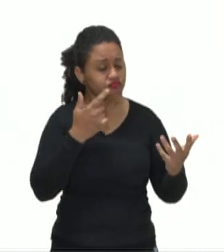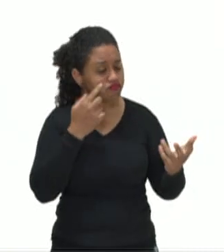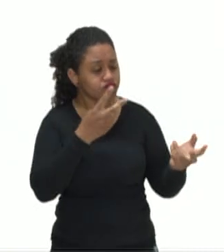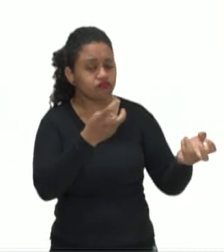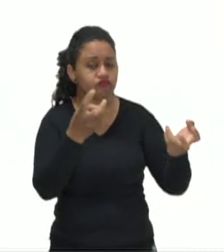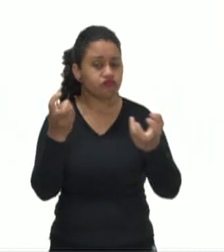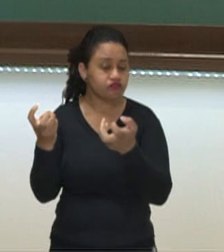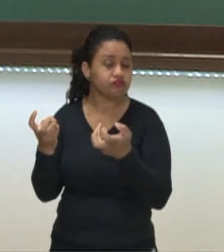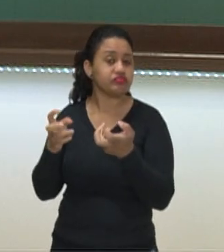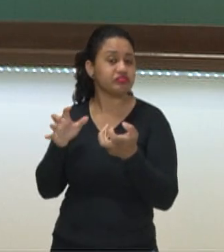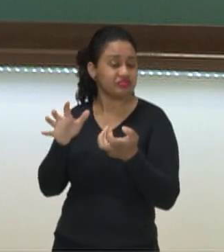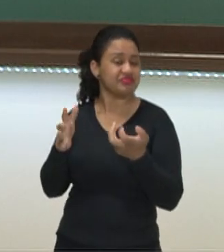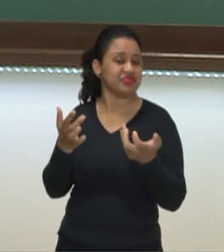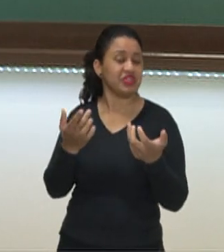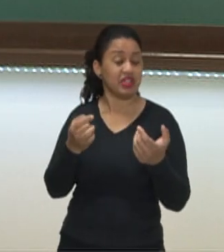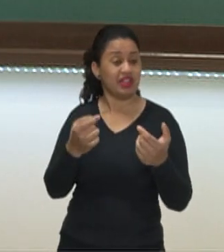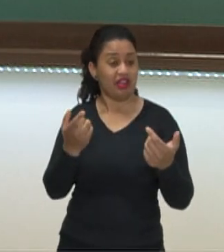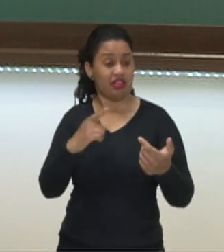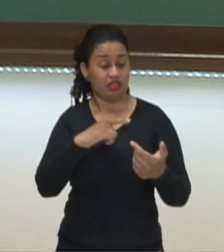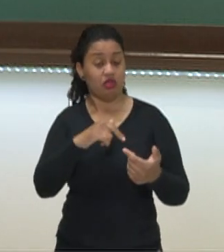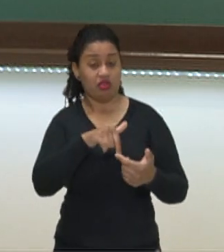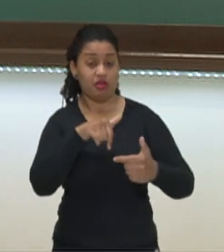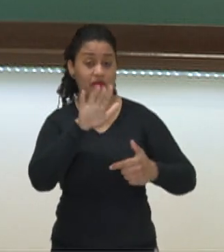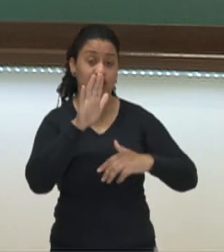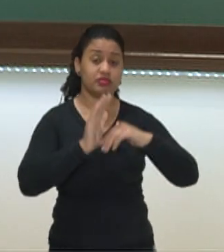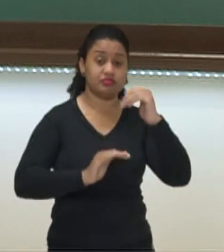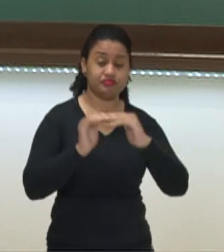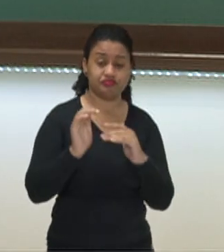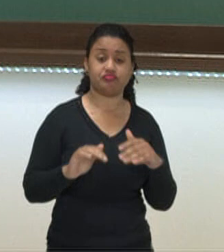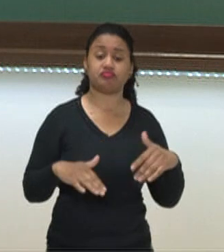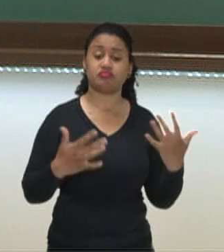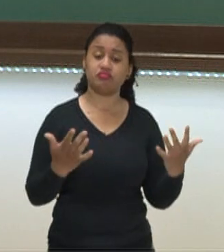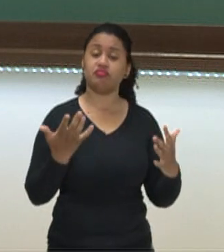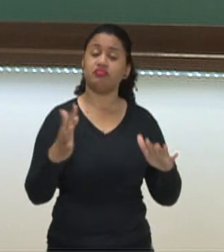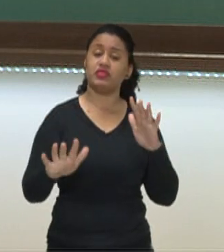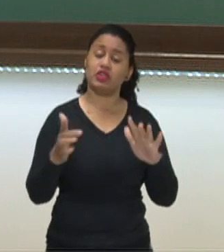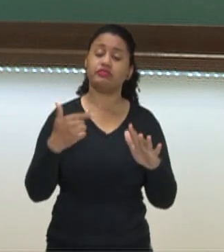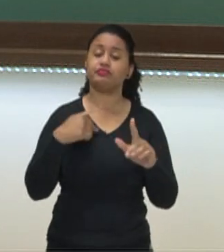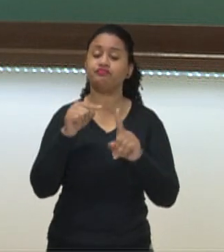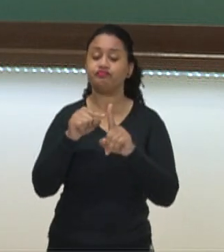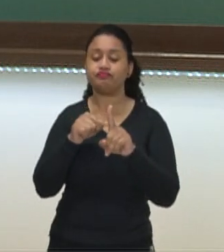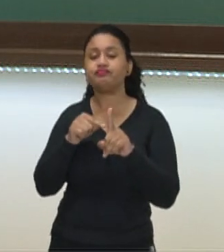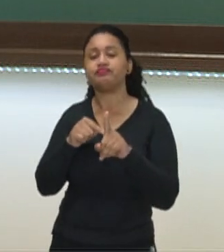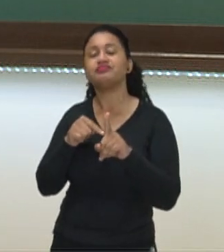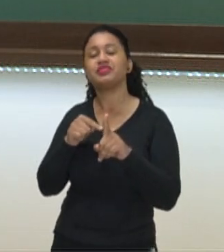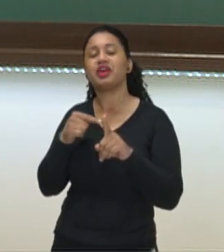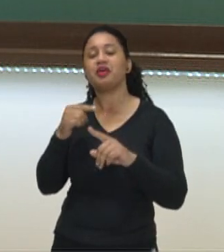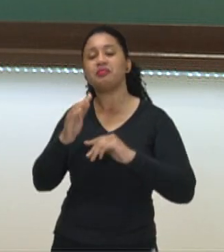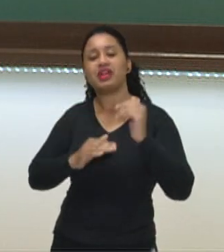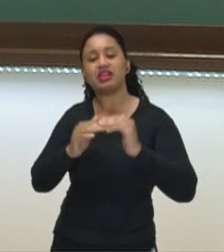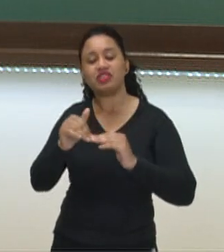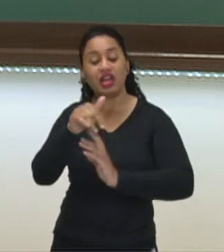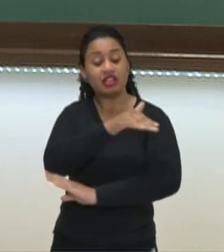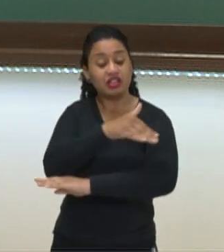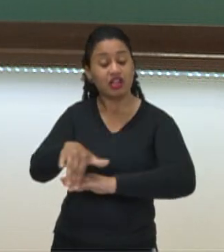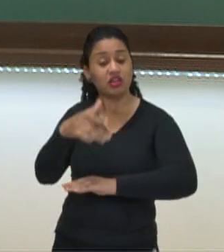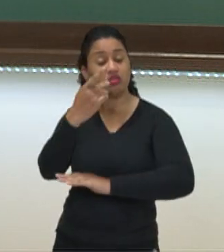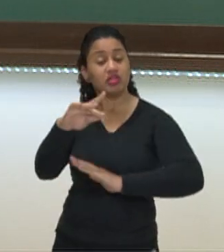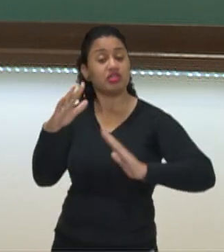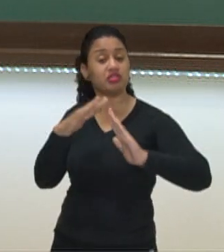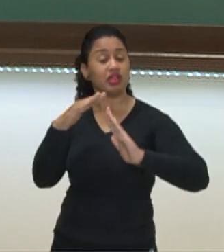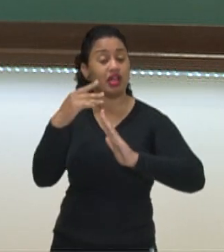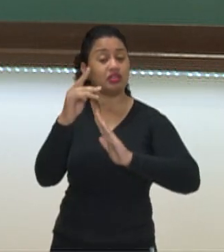praticadas? Será que tem alguma que é mais praticada? Será que às vezes uma modalidade que é muito praticada ali na rua da tua casa, no